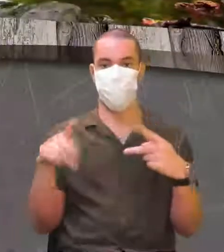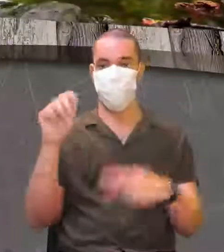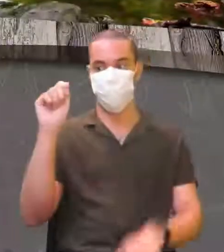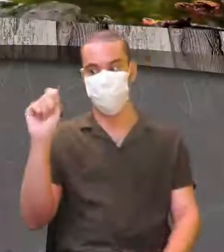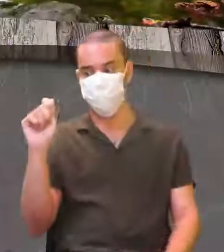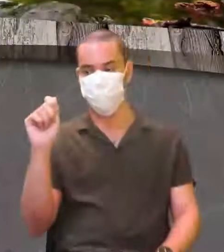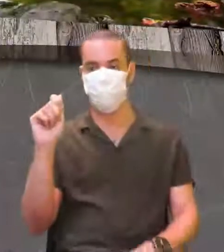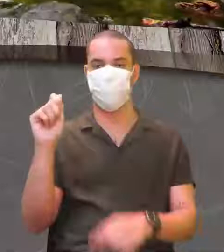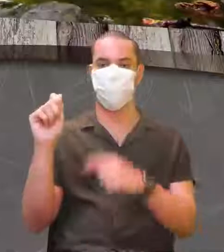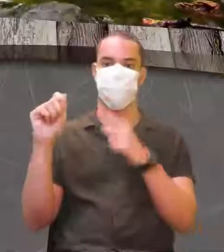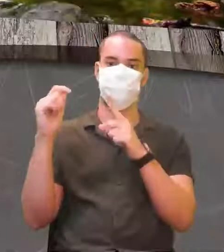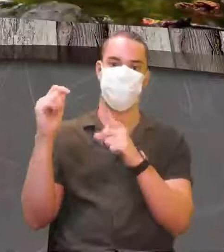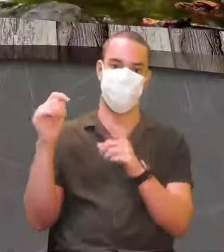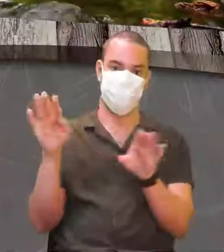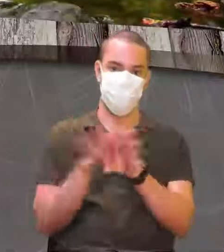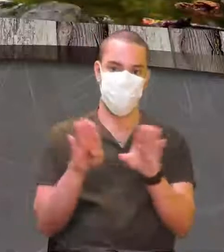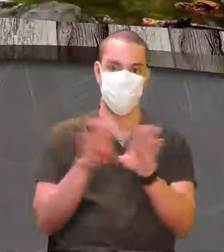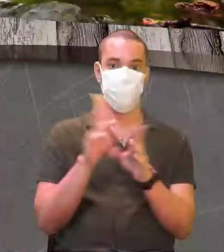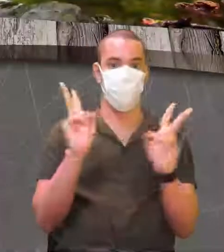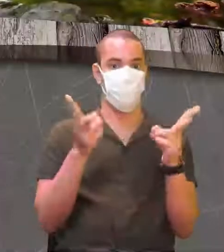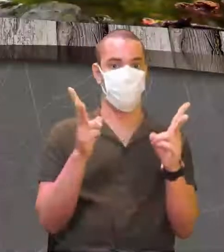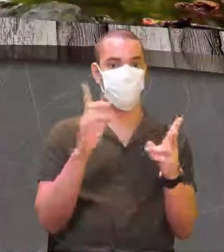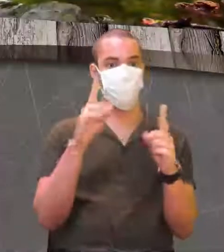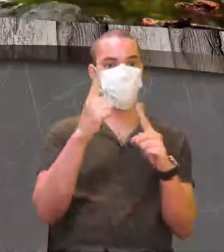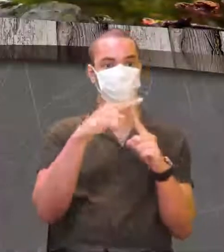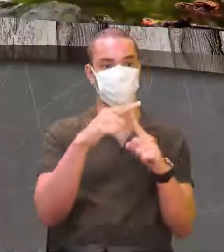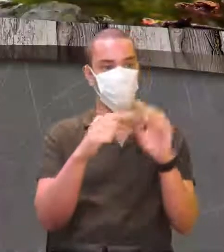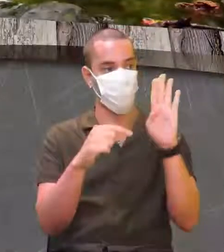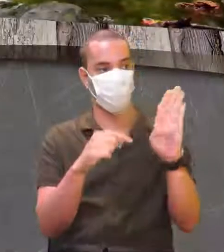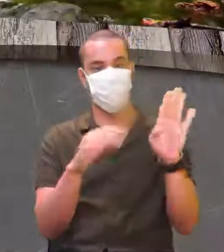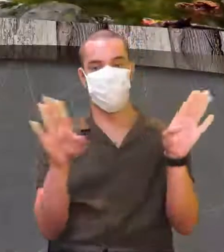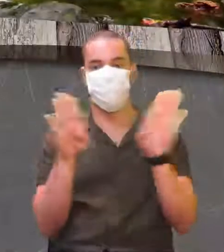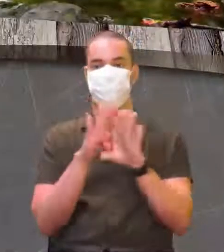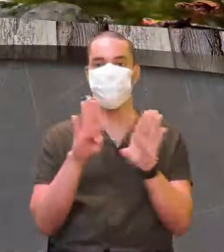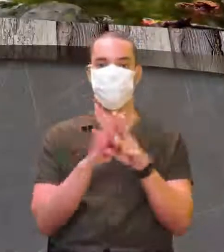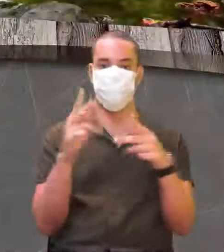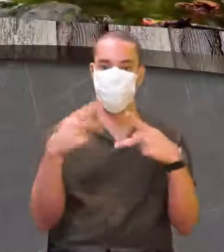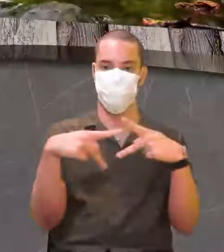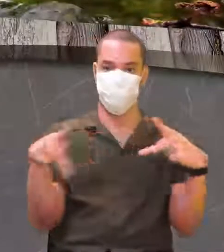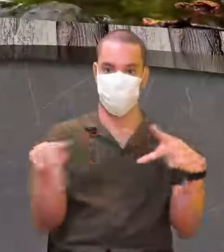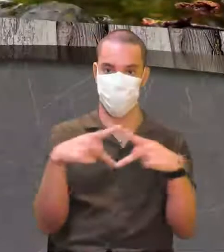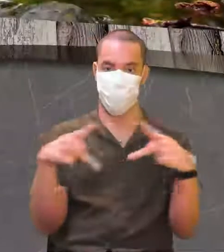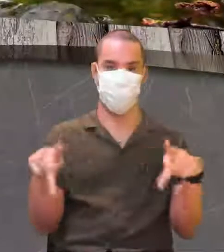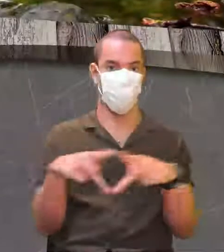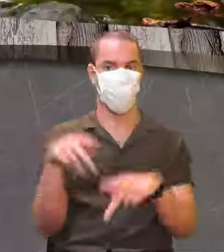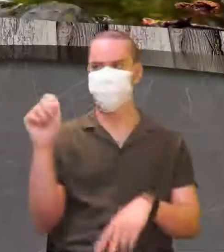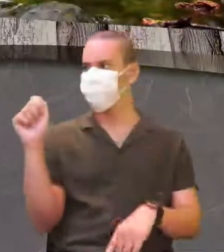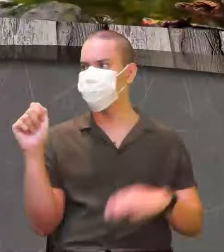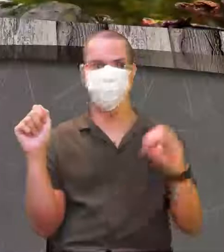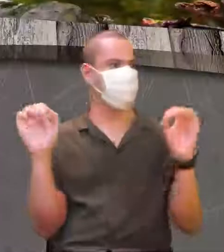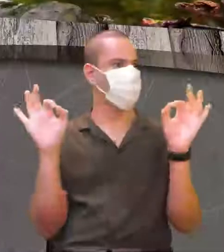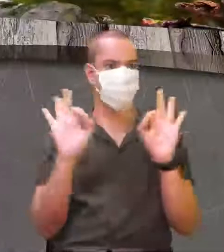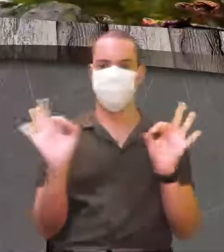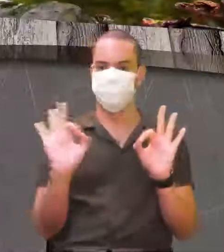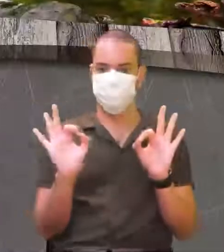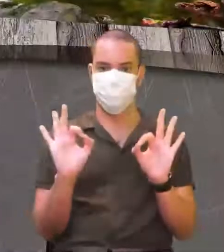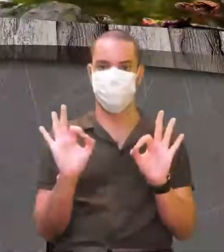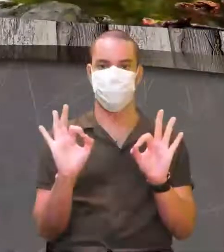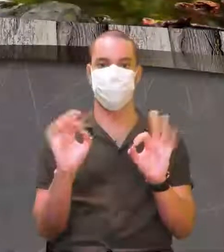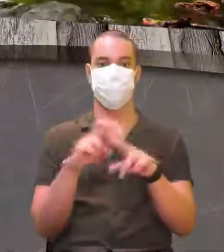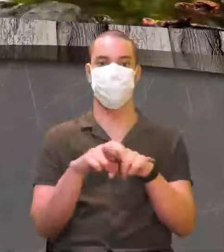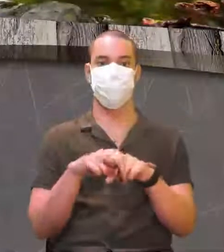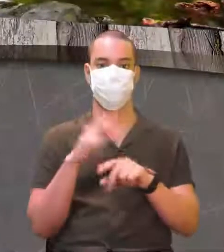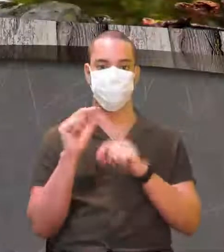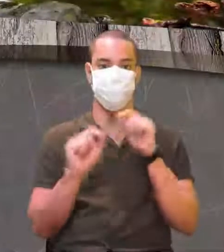A, aquela mesma proteína padrão do tipo B e aquela mesma proteína sem nem A e sem B, entendeu? Ou